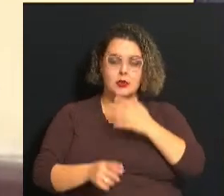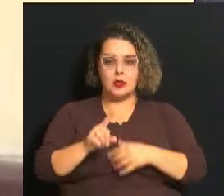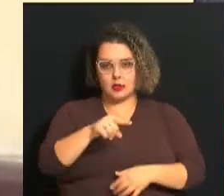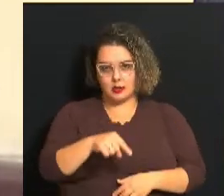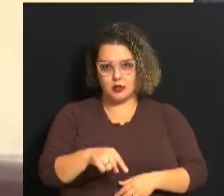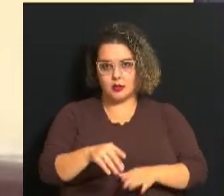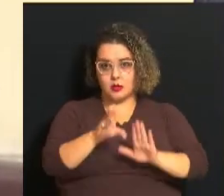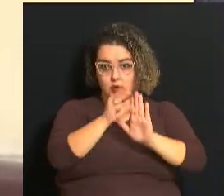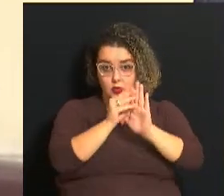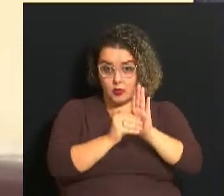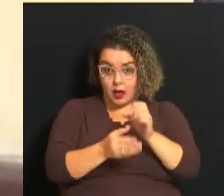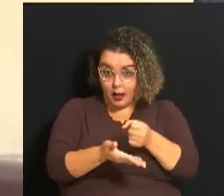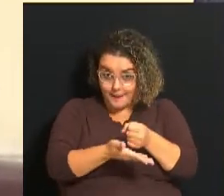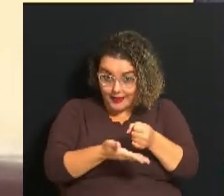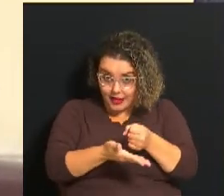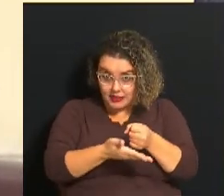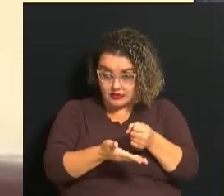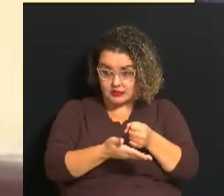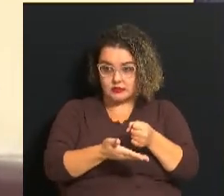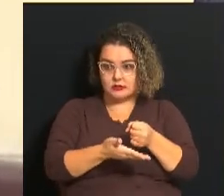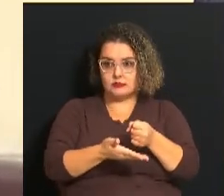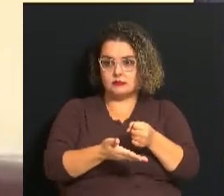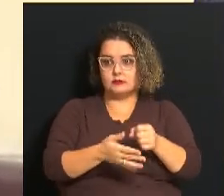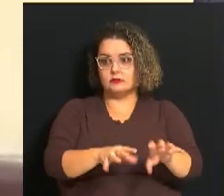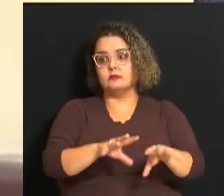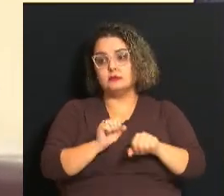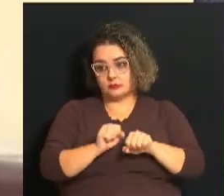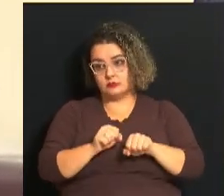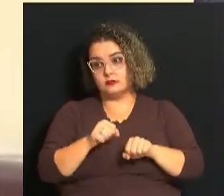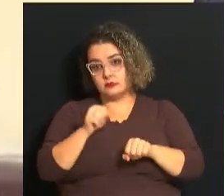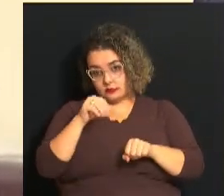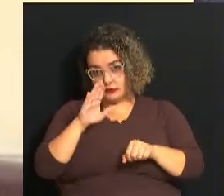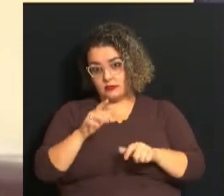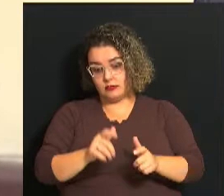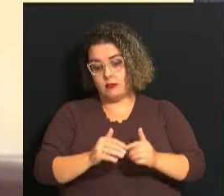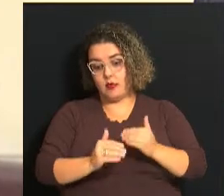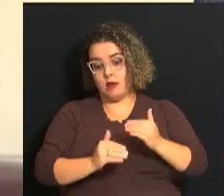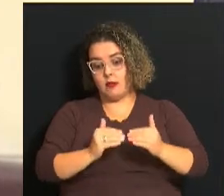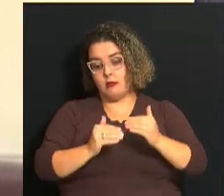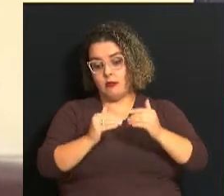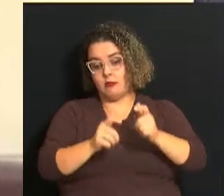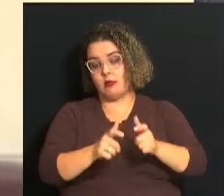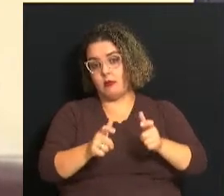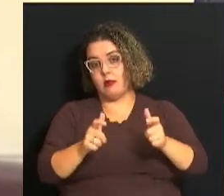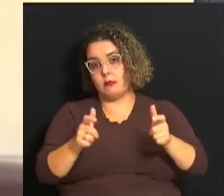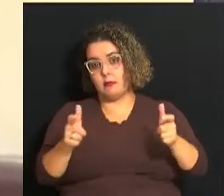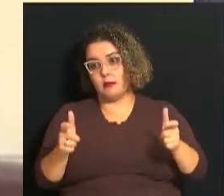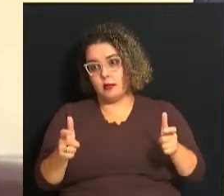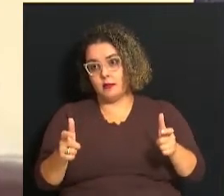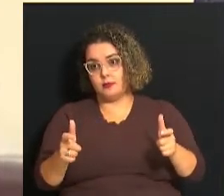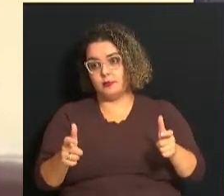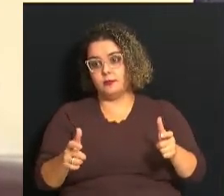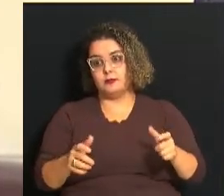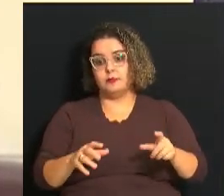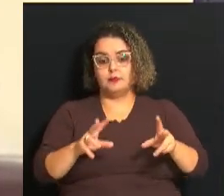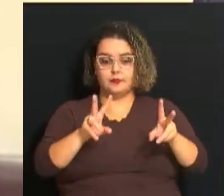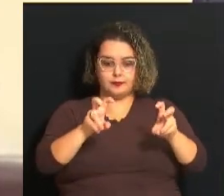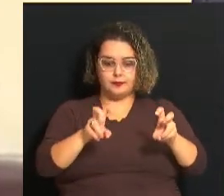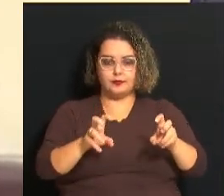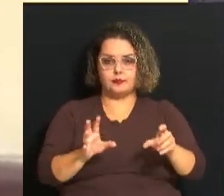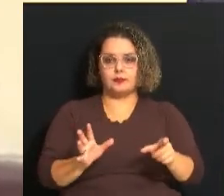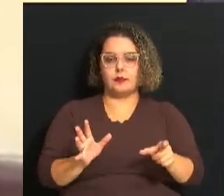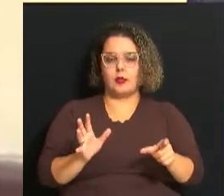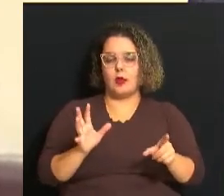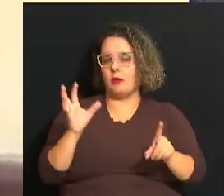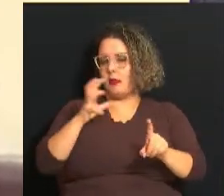conceito sintético que aí eu até adoto ele por ser mais Progressista e eliminar do conceito do assédio moral a questão do